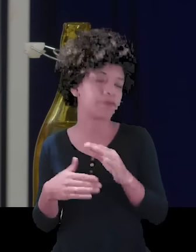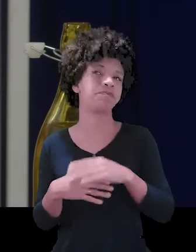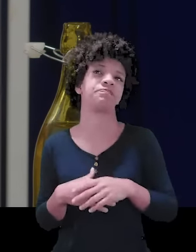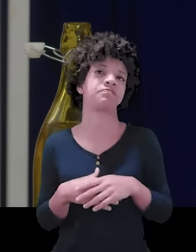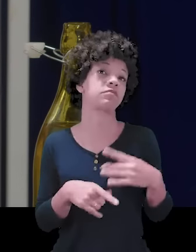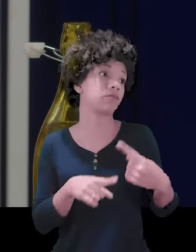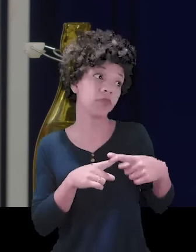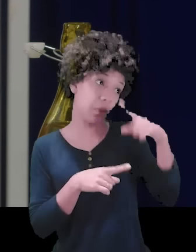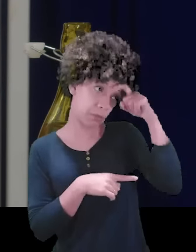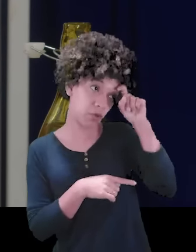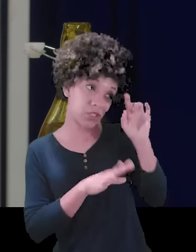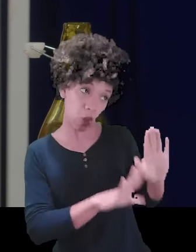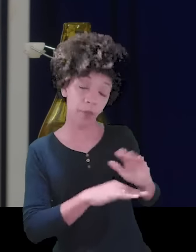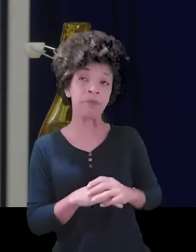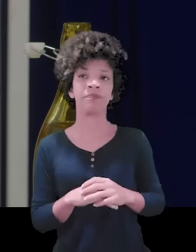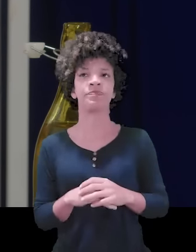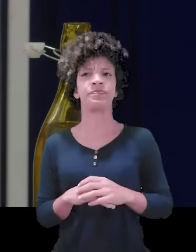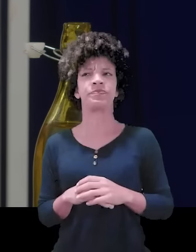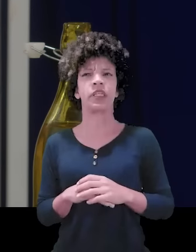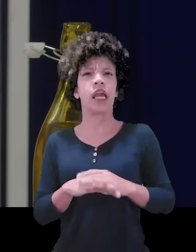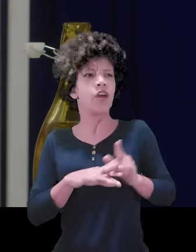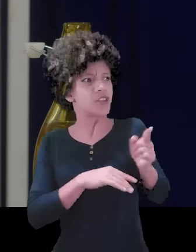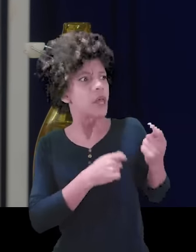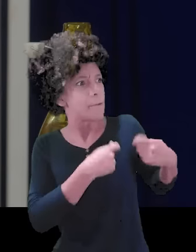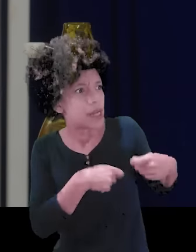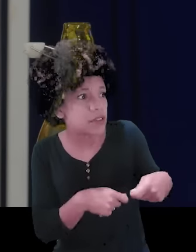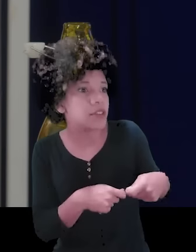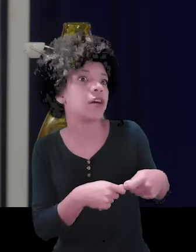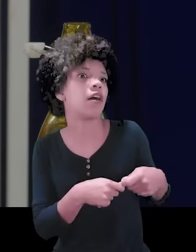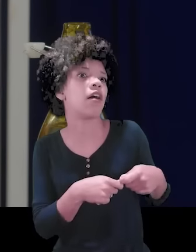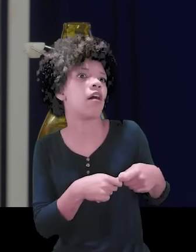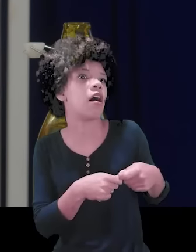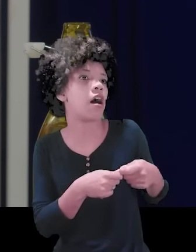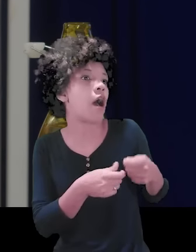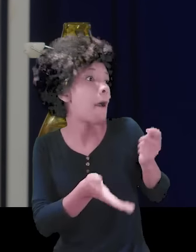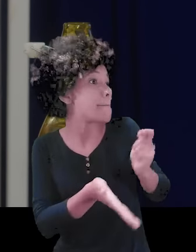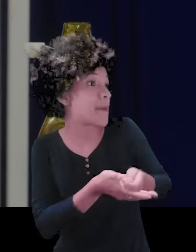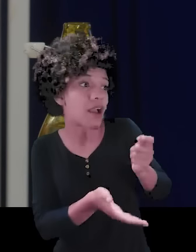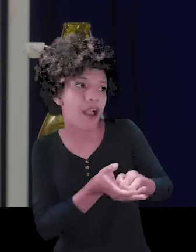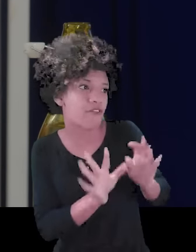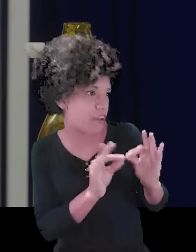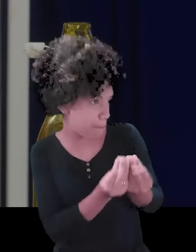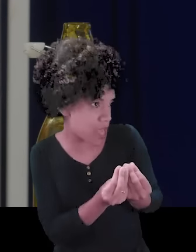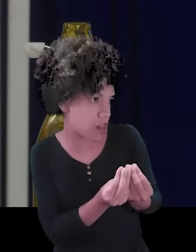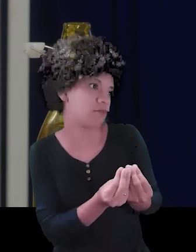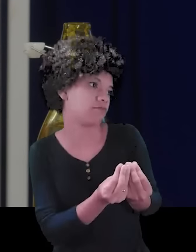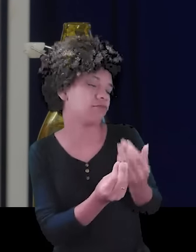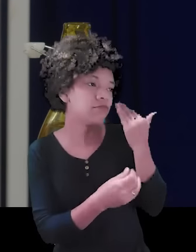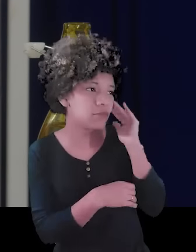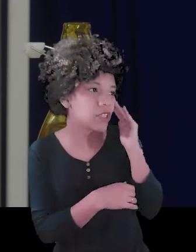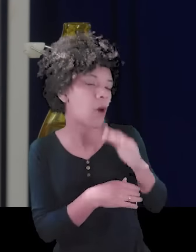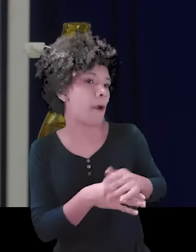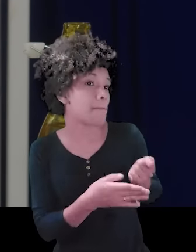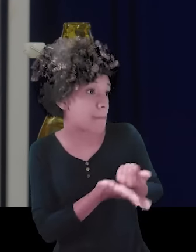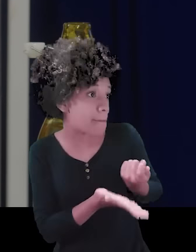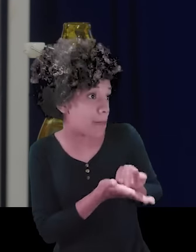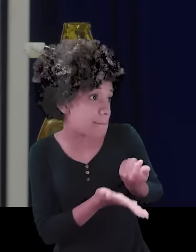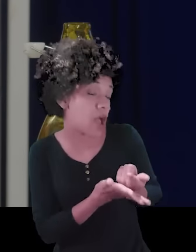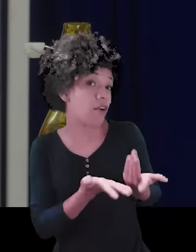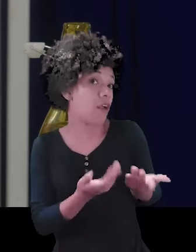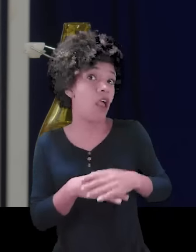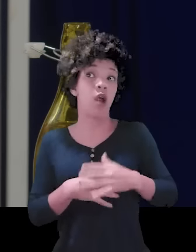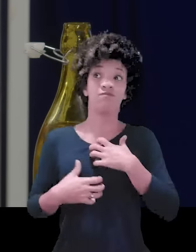porque Maurício assim ó é o cara você precisa sustentar sua família entendeu Você aceita